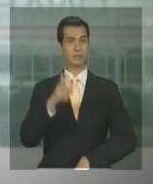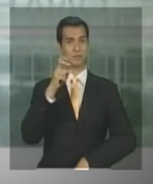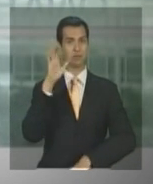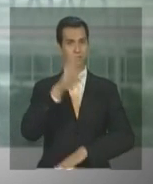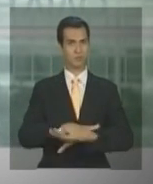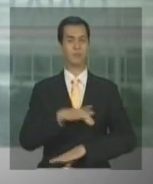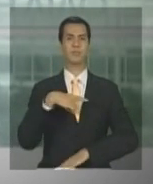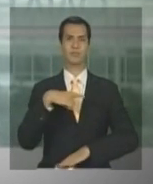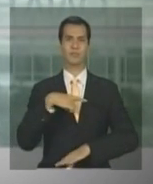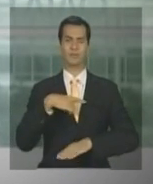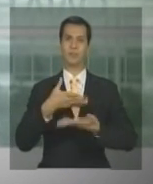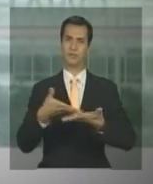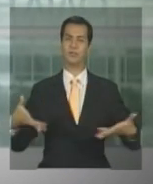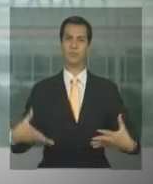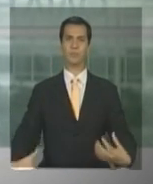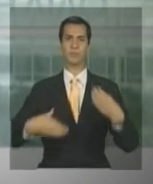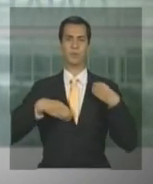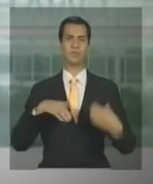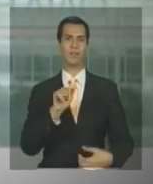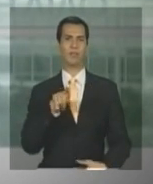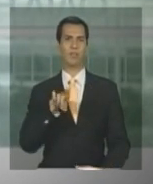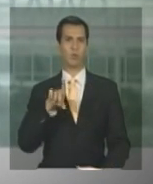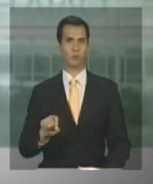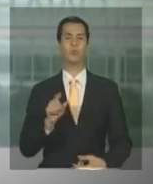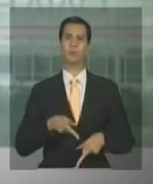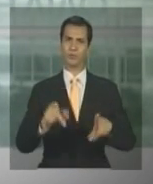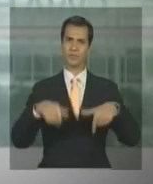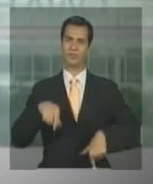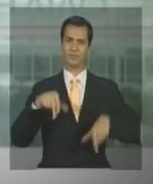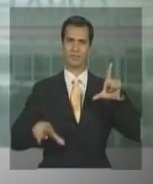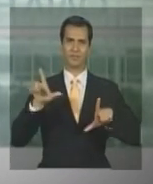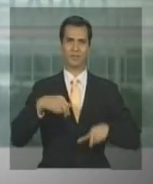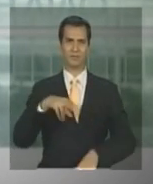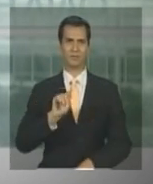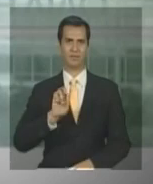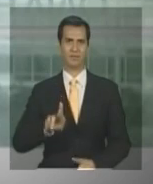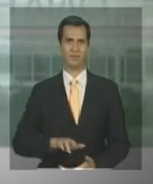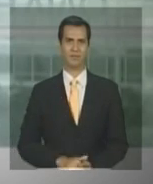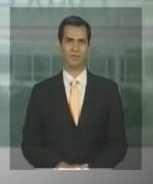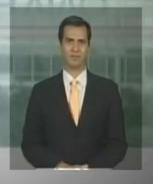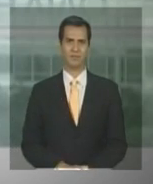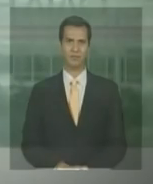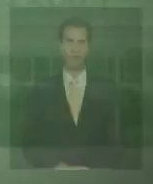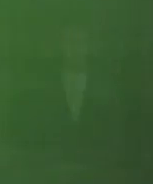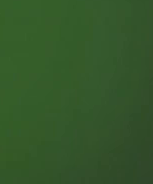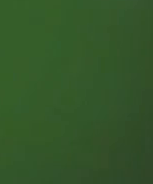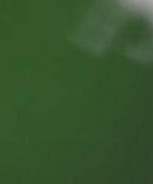cerimônia de posse de Agnaldo Ribeiro. Continue com a gente, a NBR e a TV do Governo Federal.